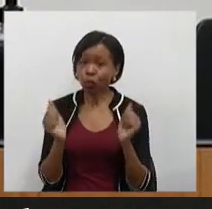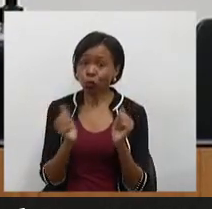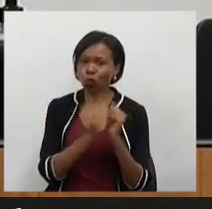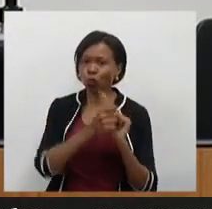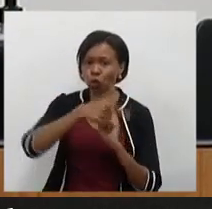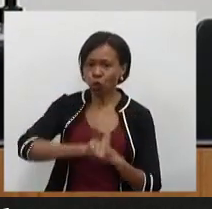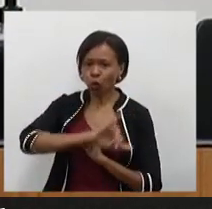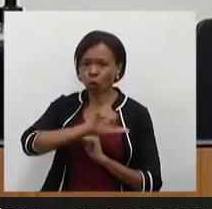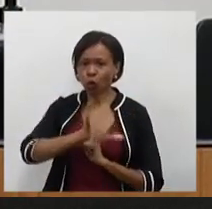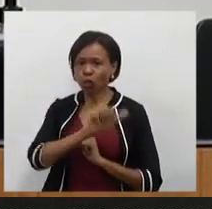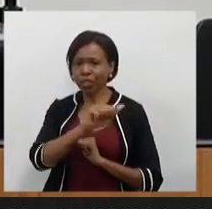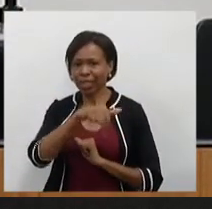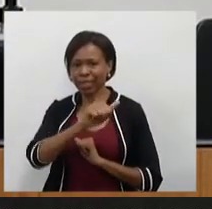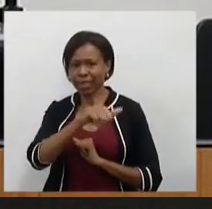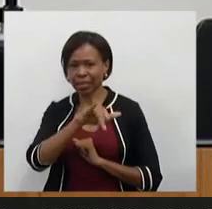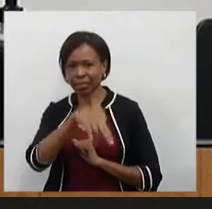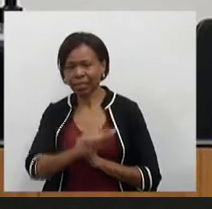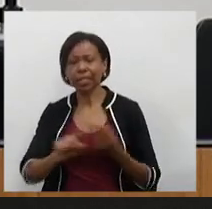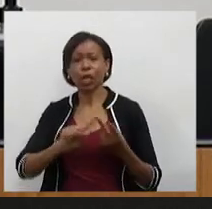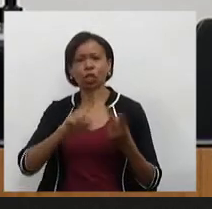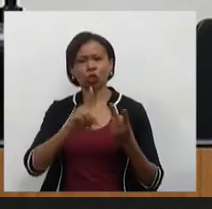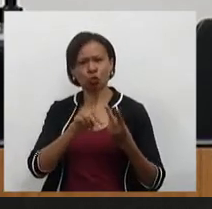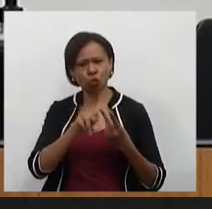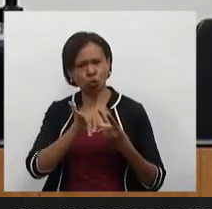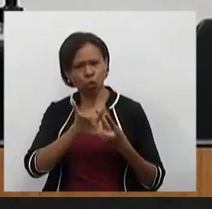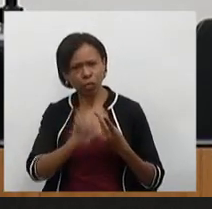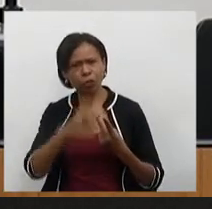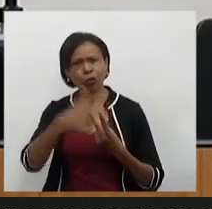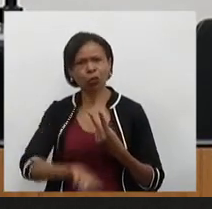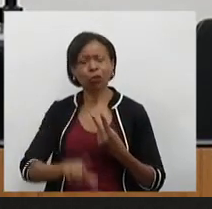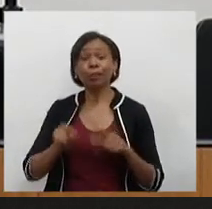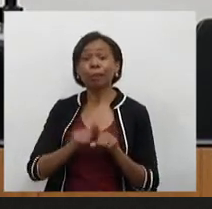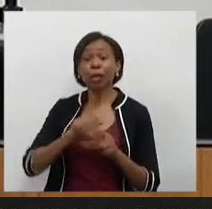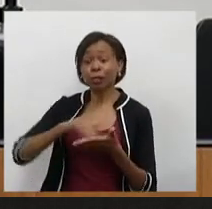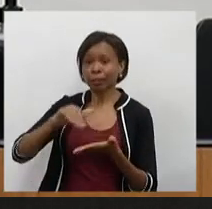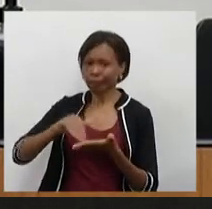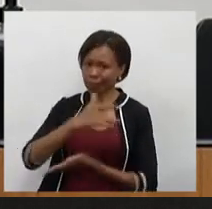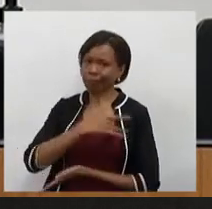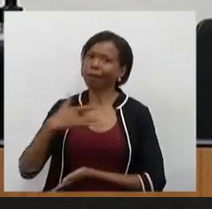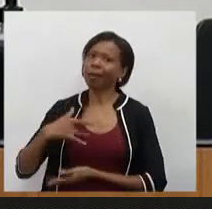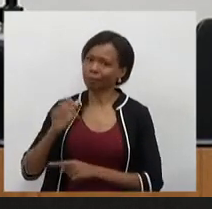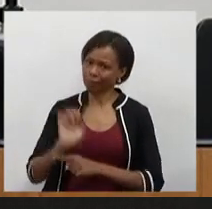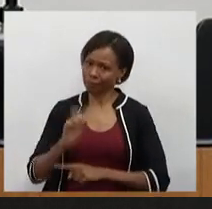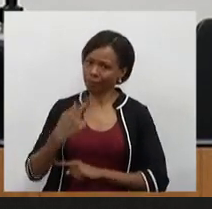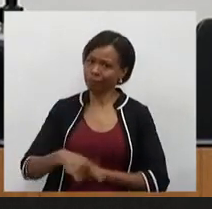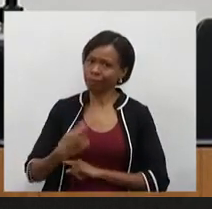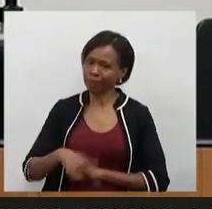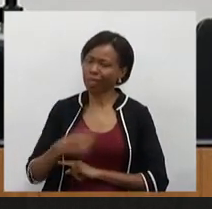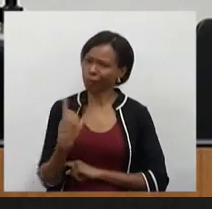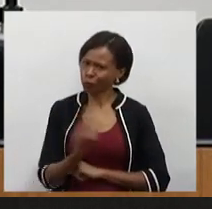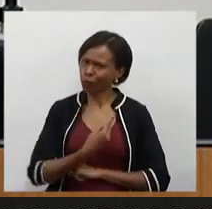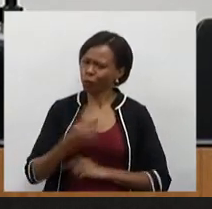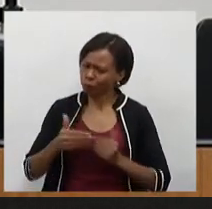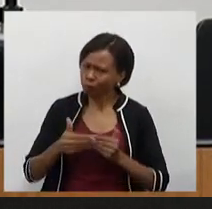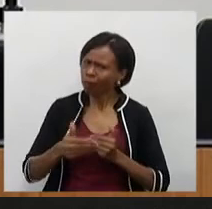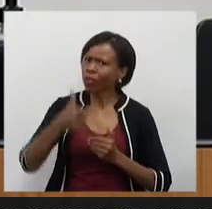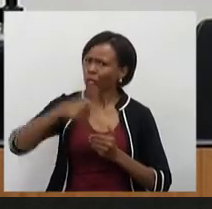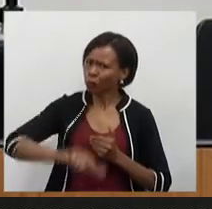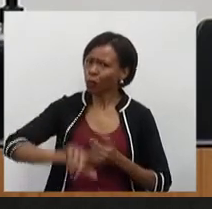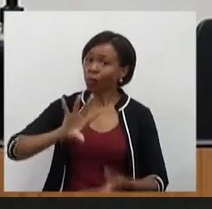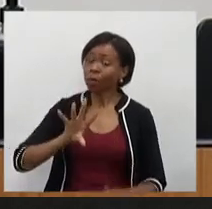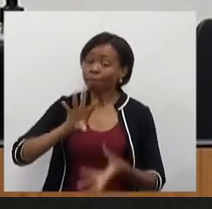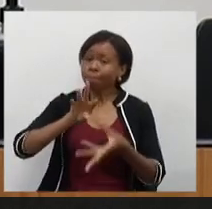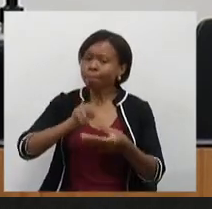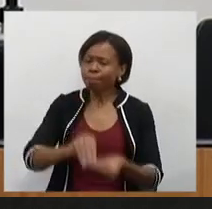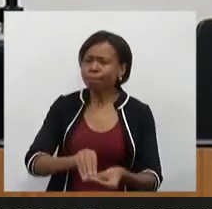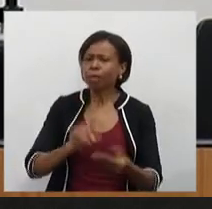Duílio, que vai estar lá também, e com o nosso secretário de Estado de Saúde, para que a gente possa chegar aí a uma conclusão dentro